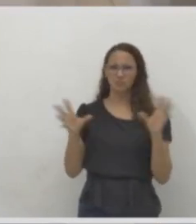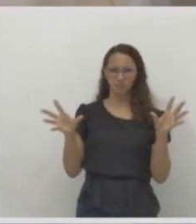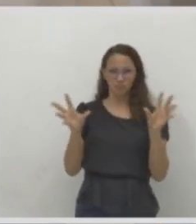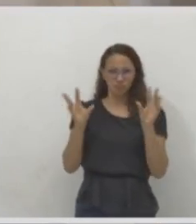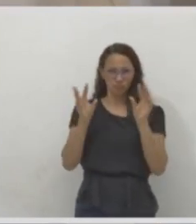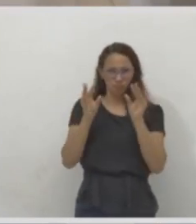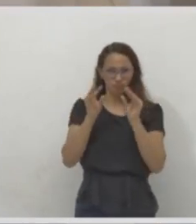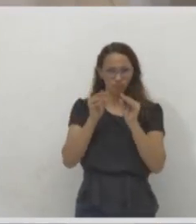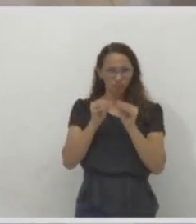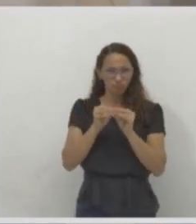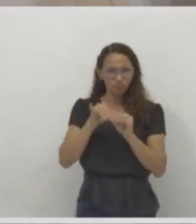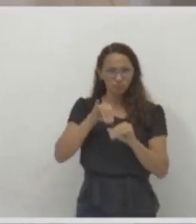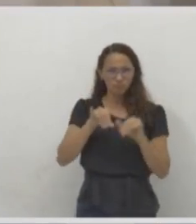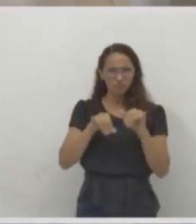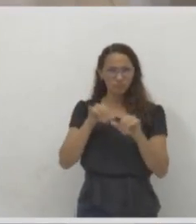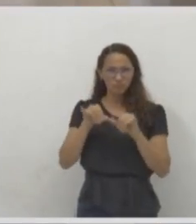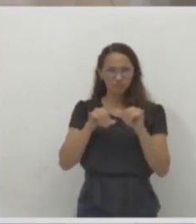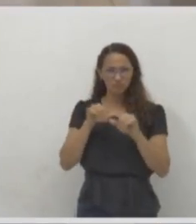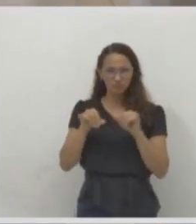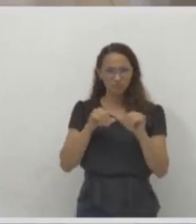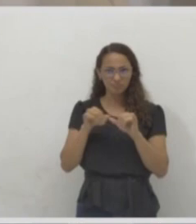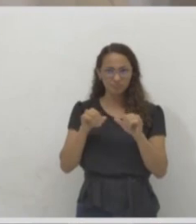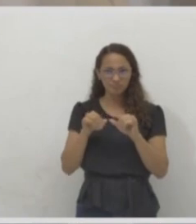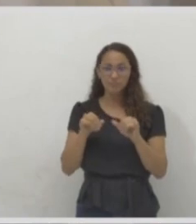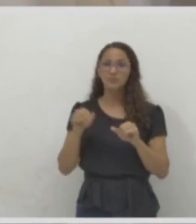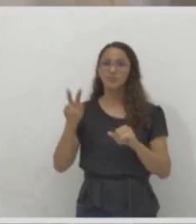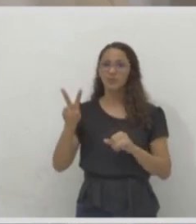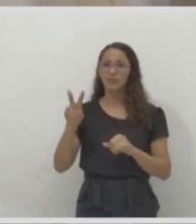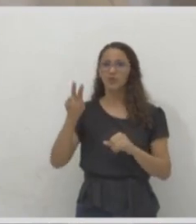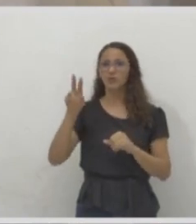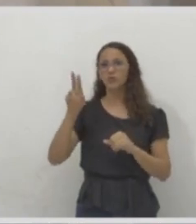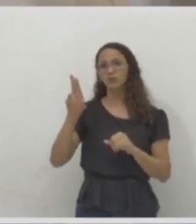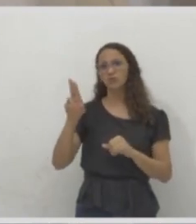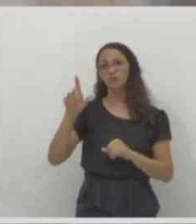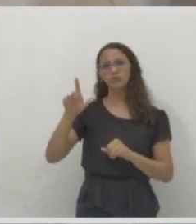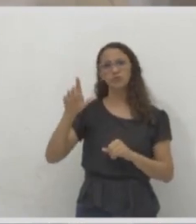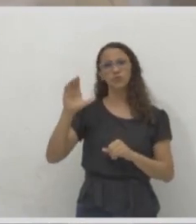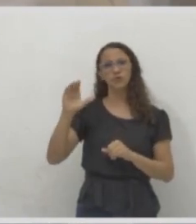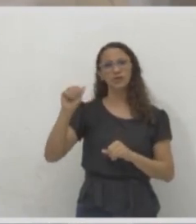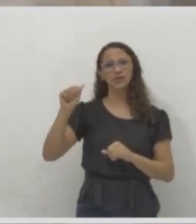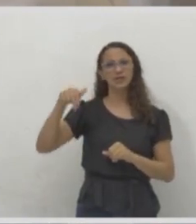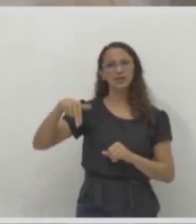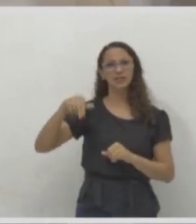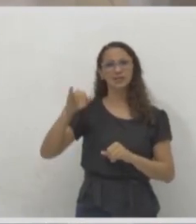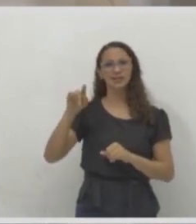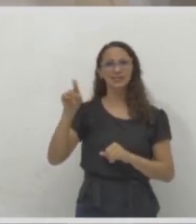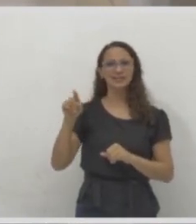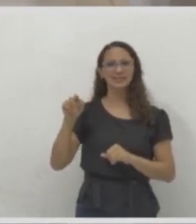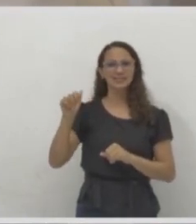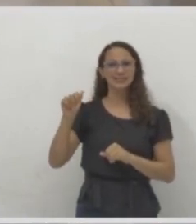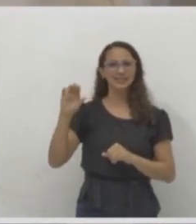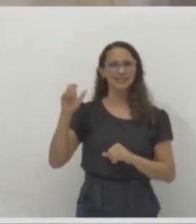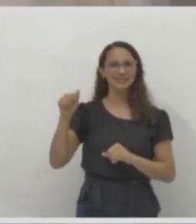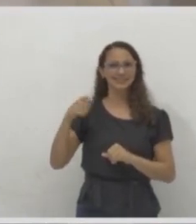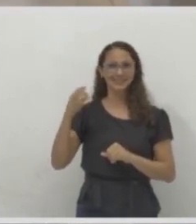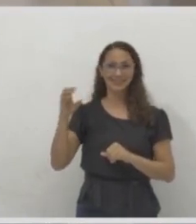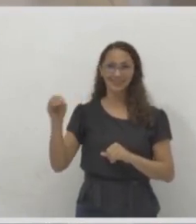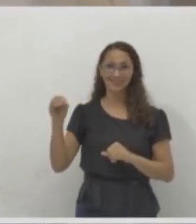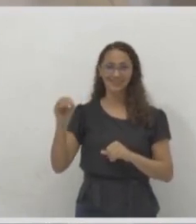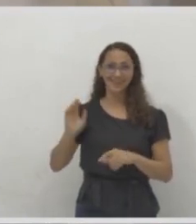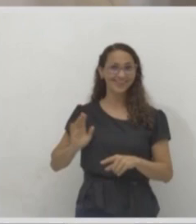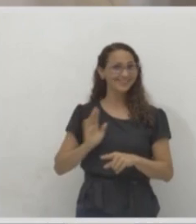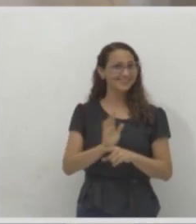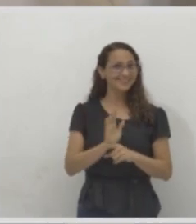altas temperaturas, fez com que o látex não derretesse mais e nem rachasse. Foi resolvido o grande problema